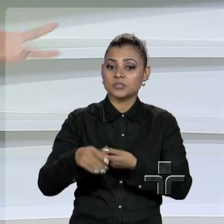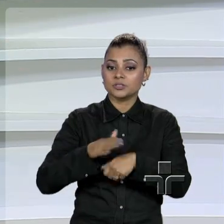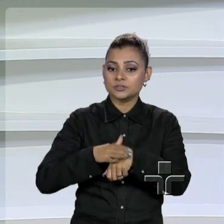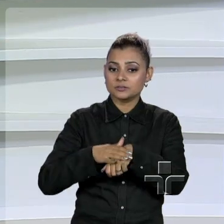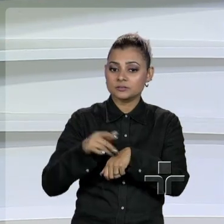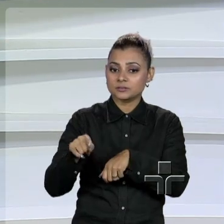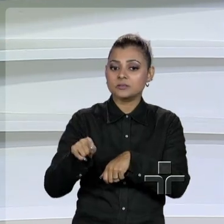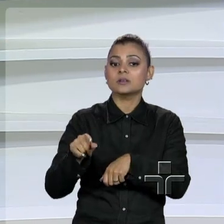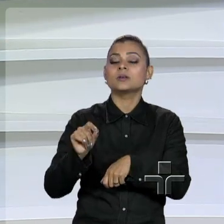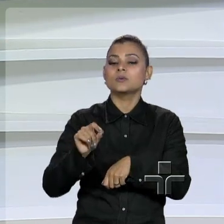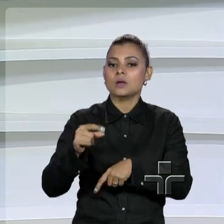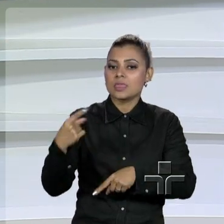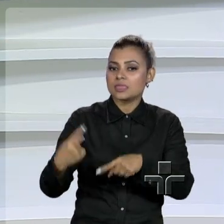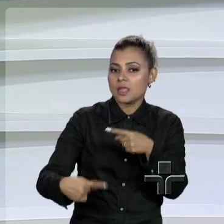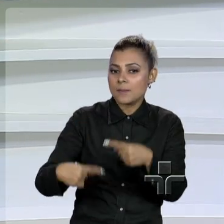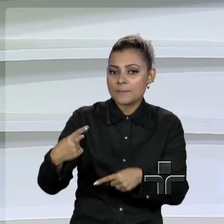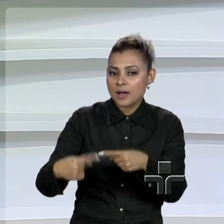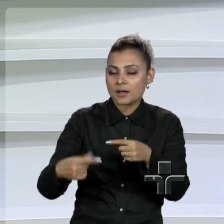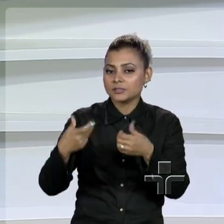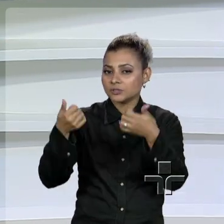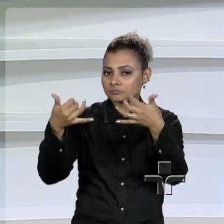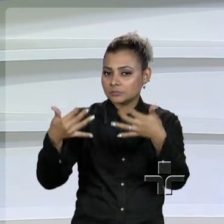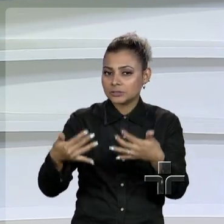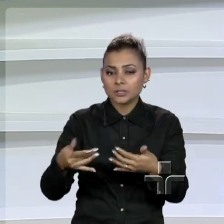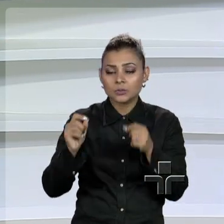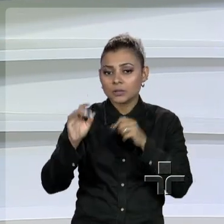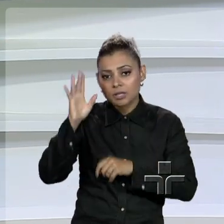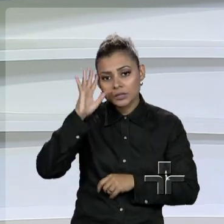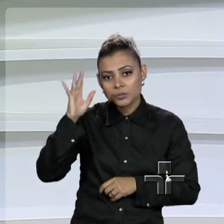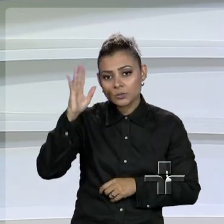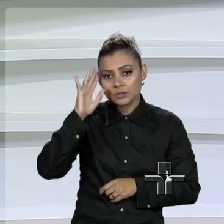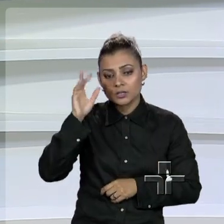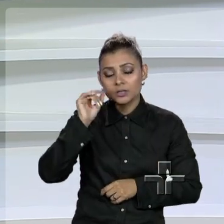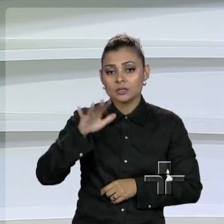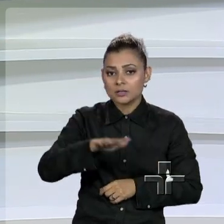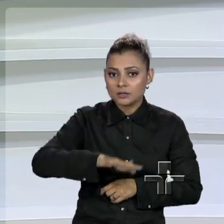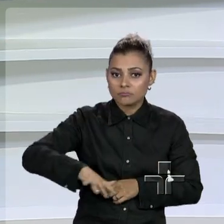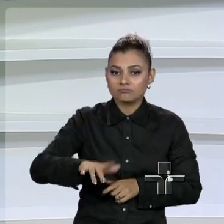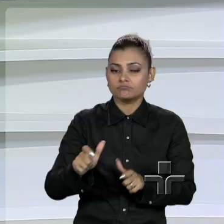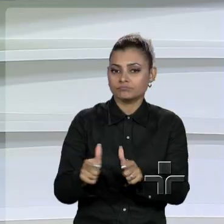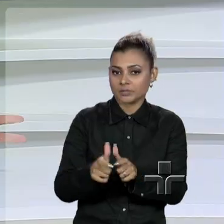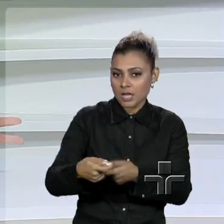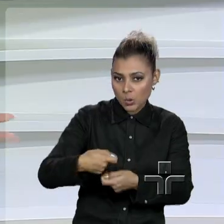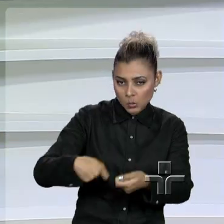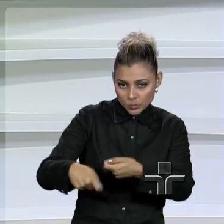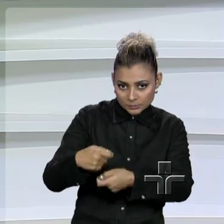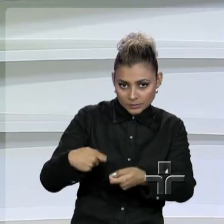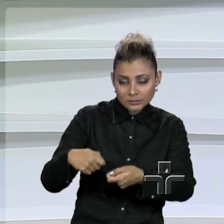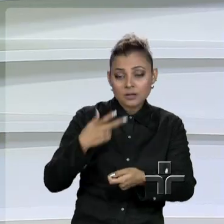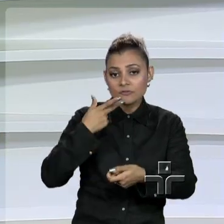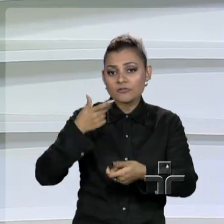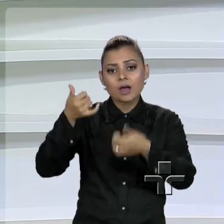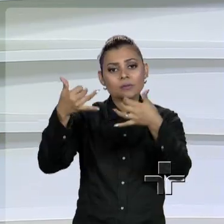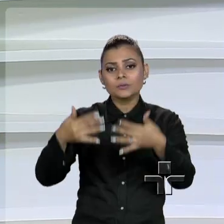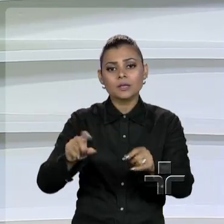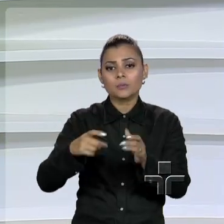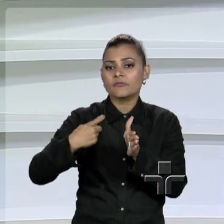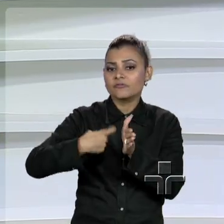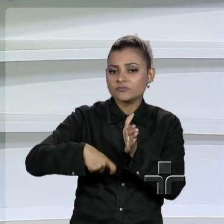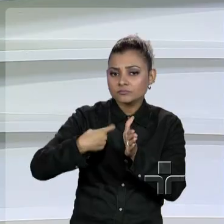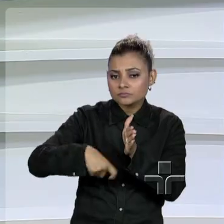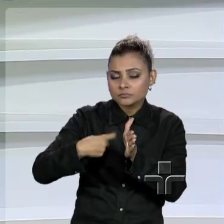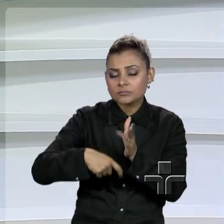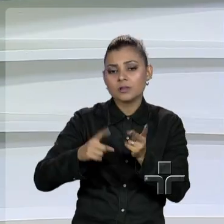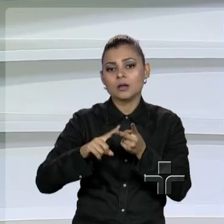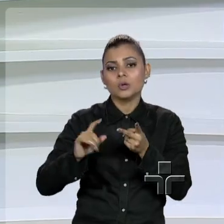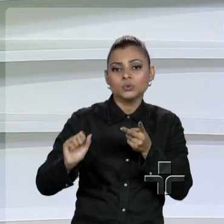liderando no Valor um debate sobre a nova teoria macroeconômica, onde ele relativiza a questão fiscal, enfim,